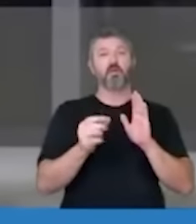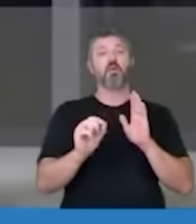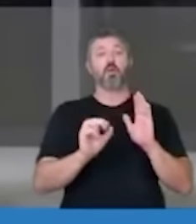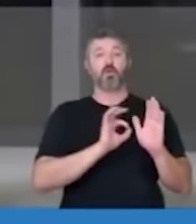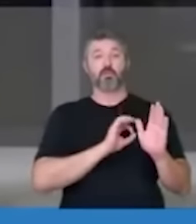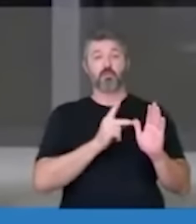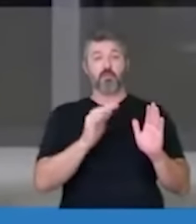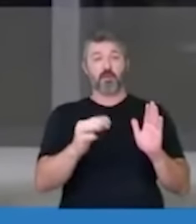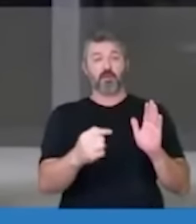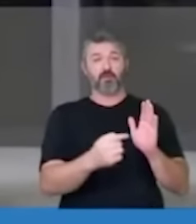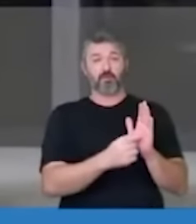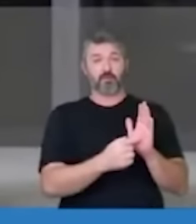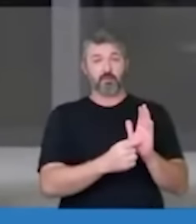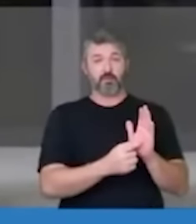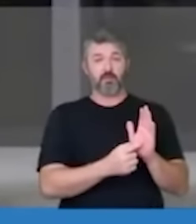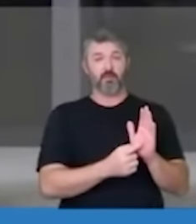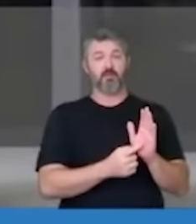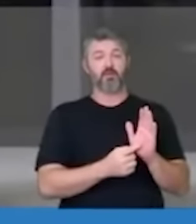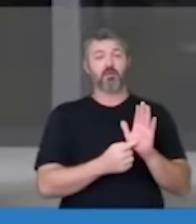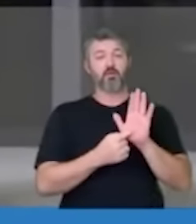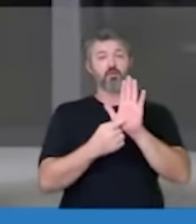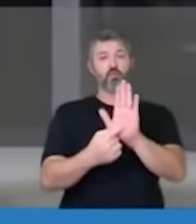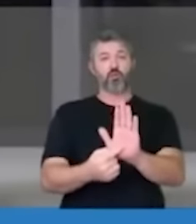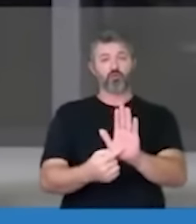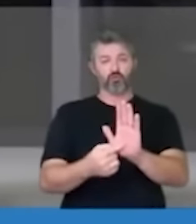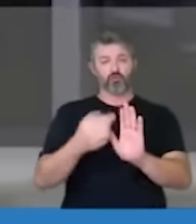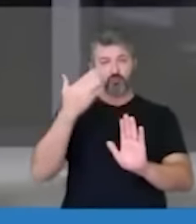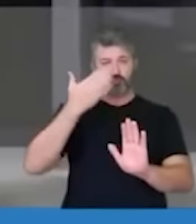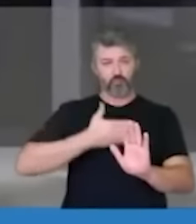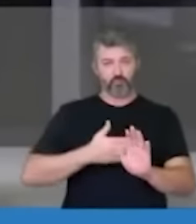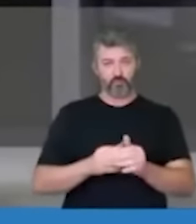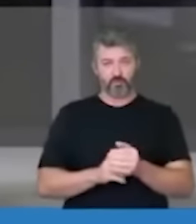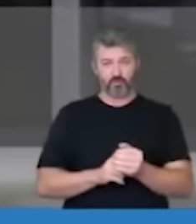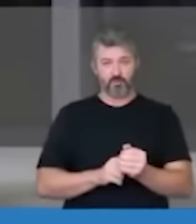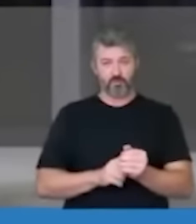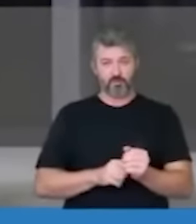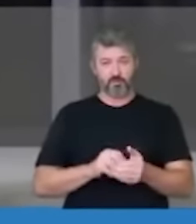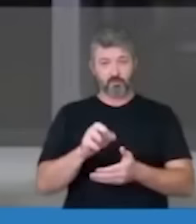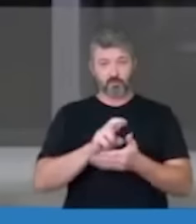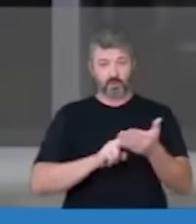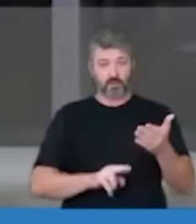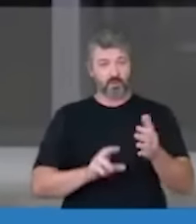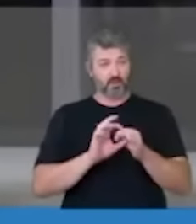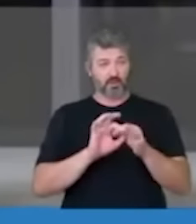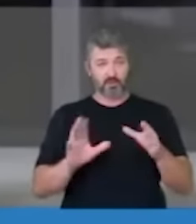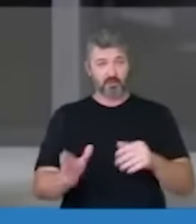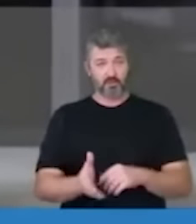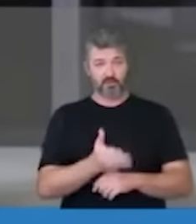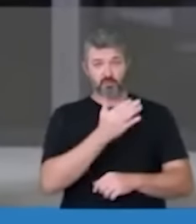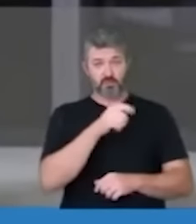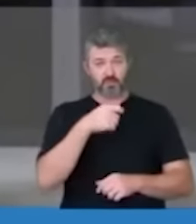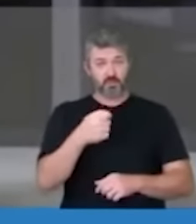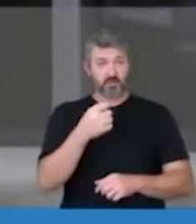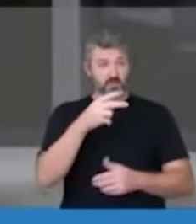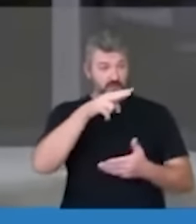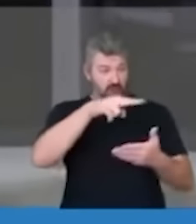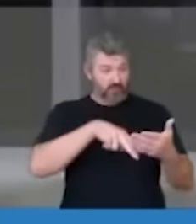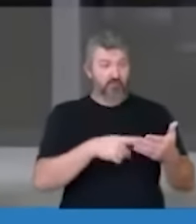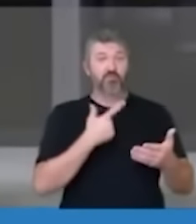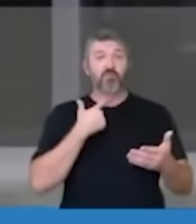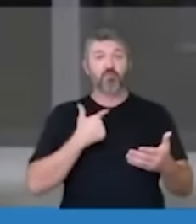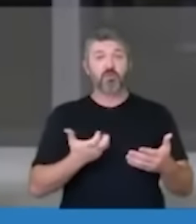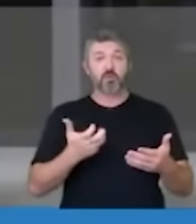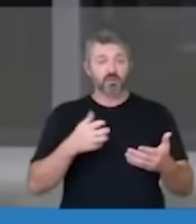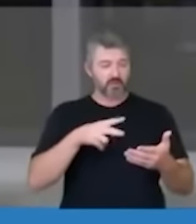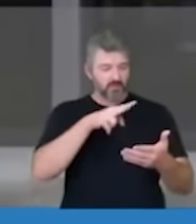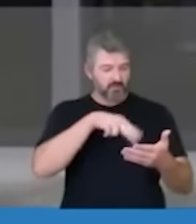Federal trouxe à tona. Está lá o relatório disponível para quem quiser ler e